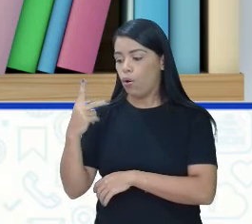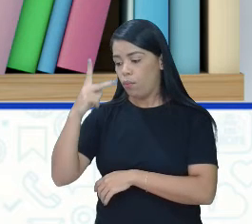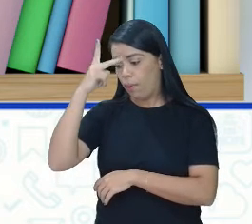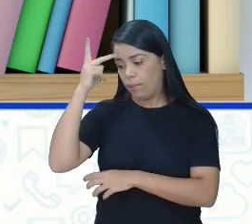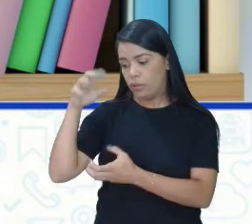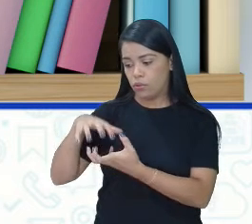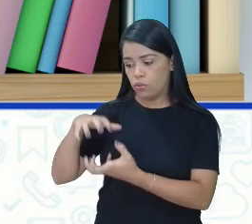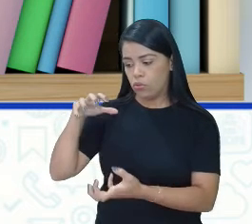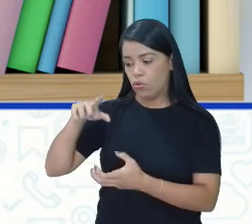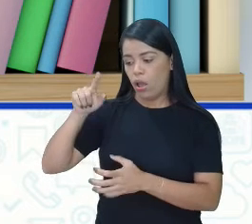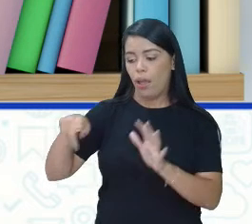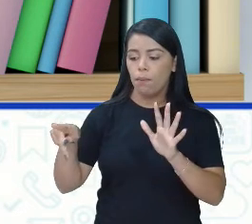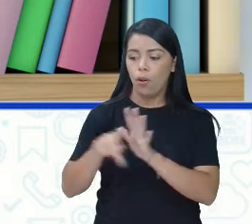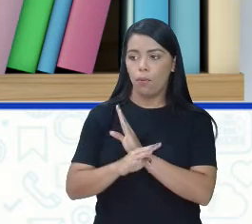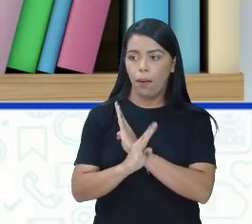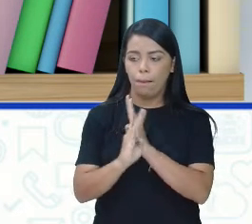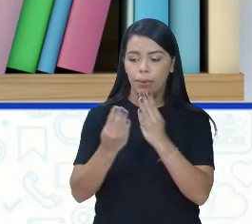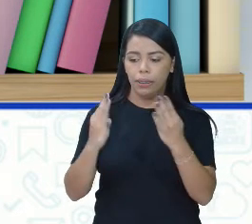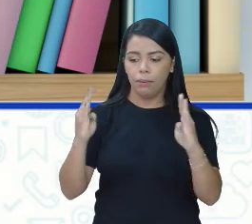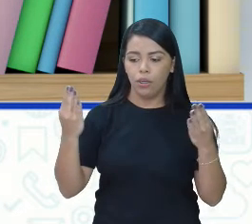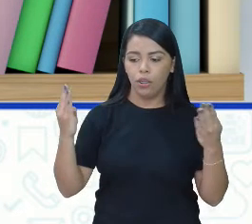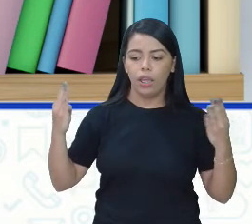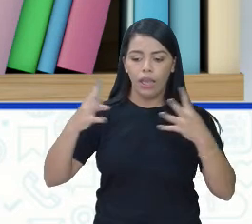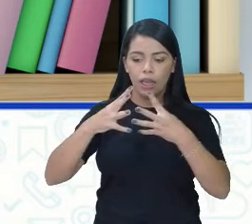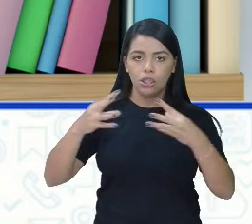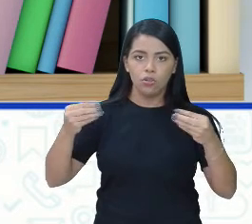que desaparece, minha gente.